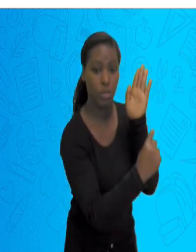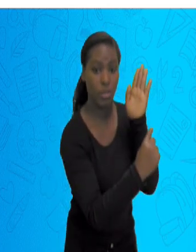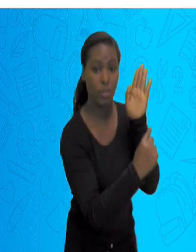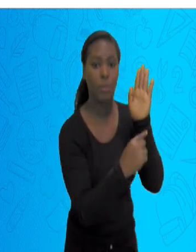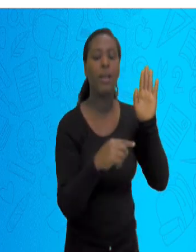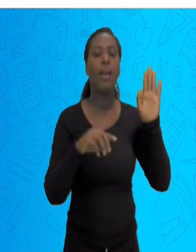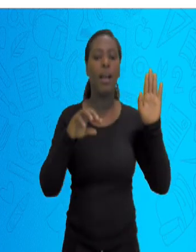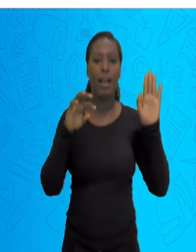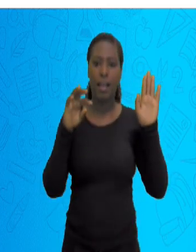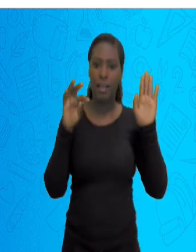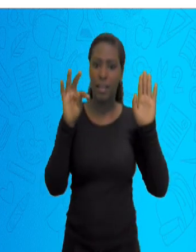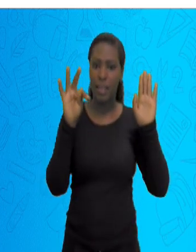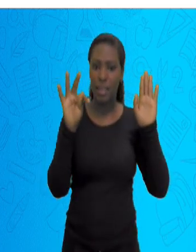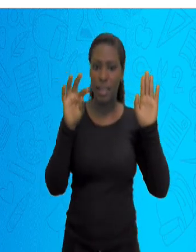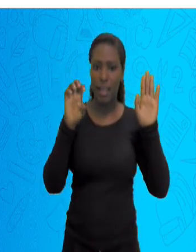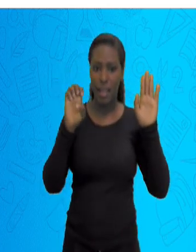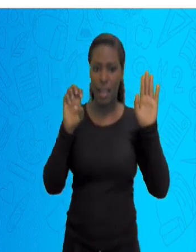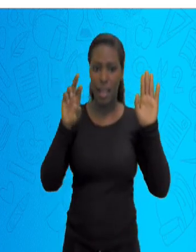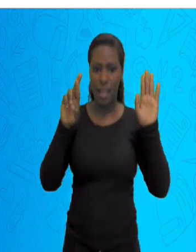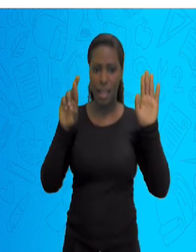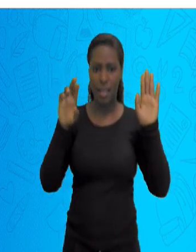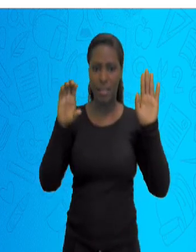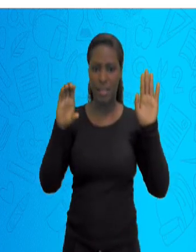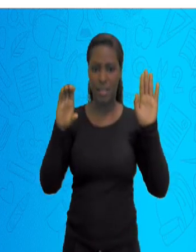3 versos.